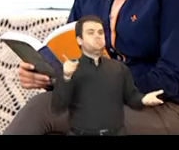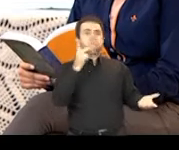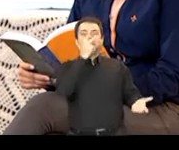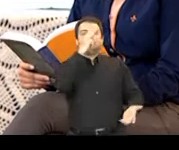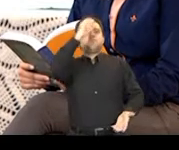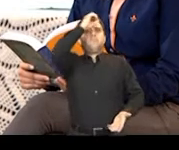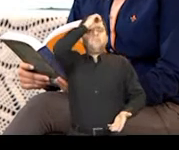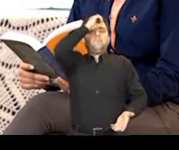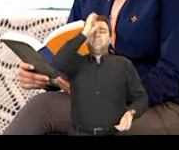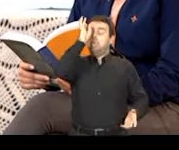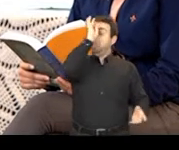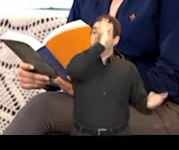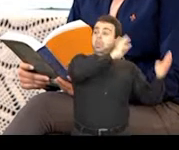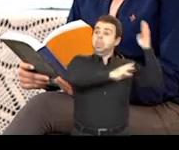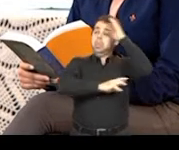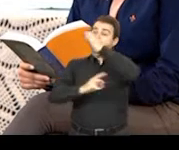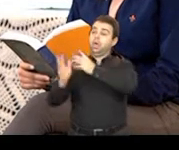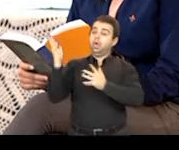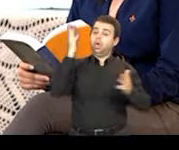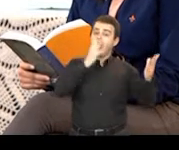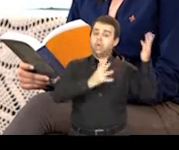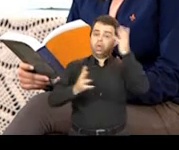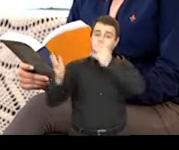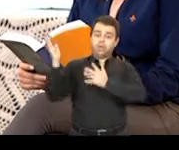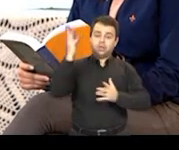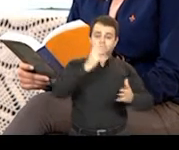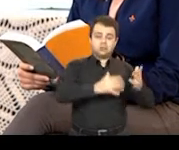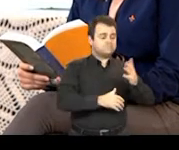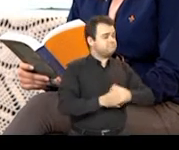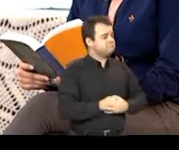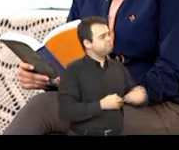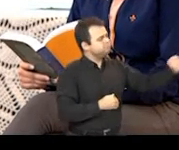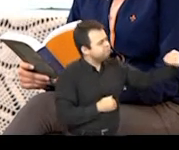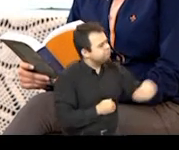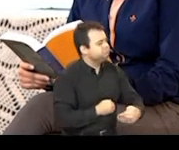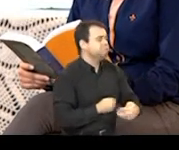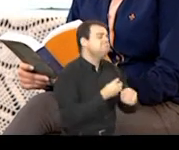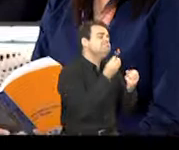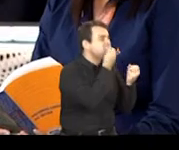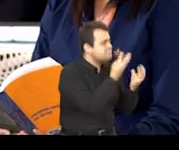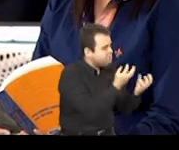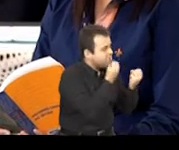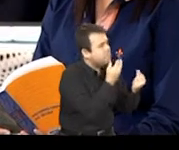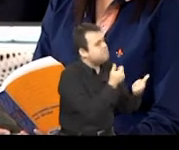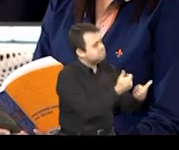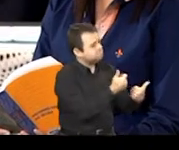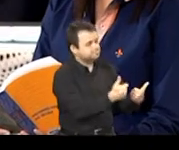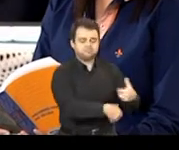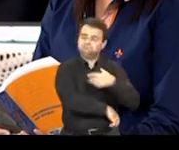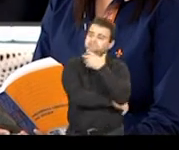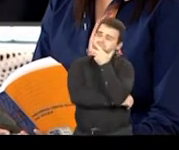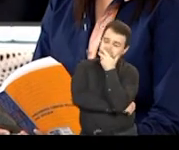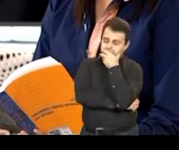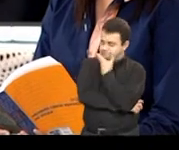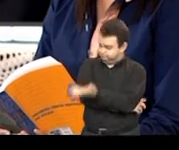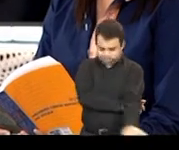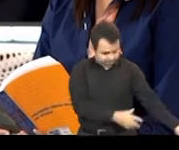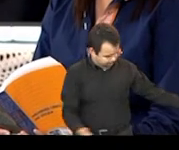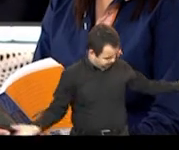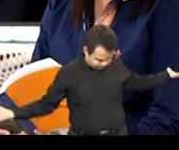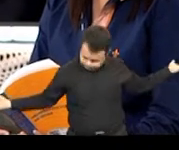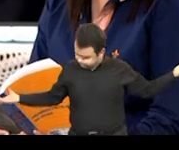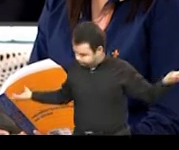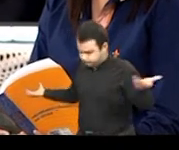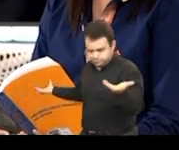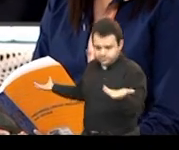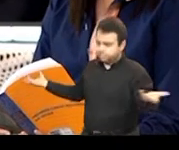meio desatento. Você fez bem em vir. Quer dizer que o programa...